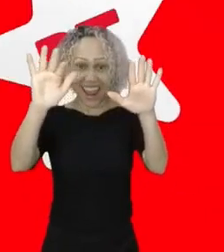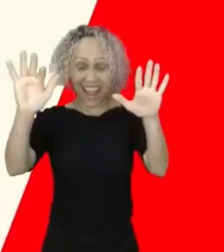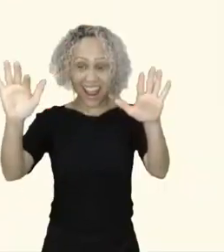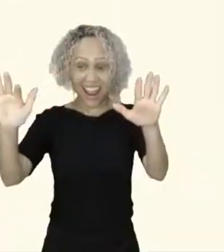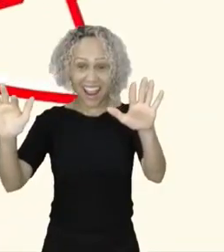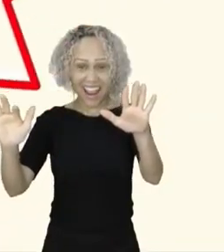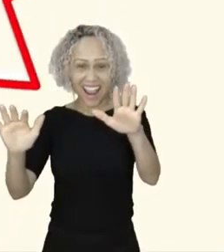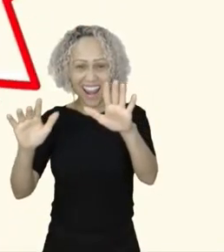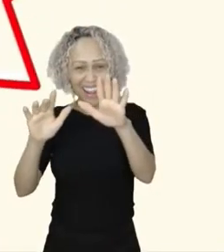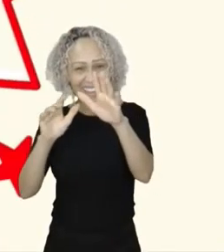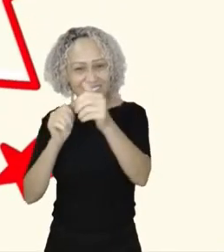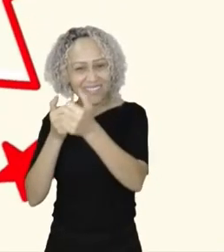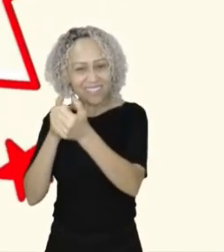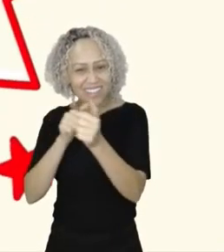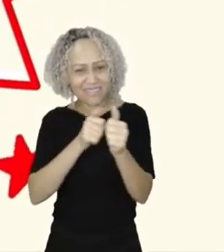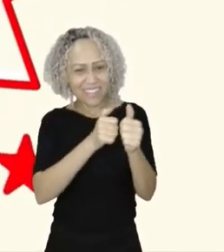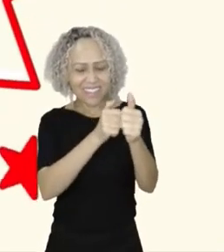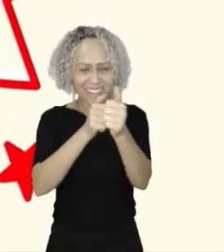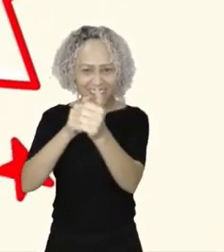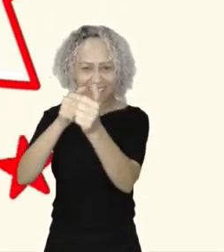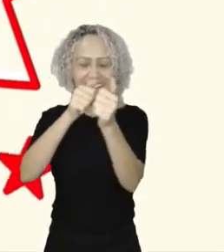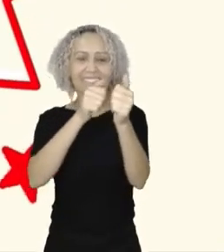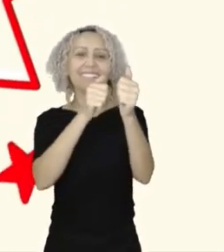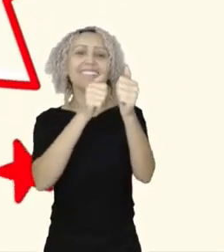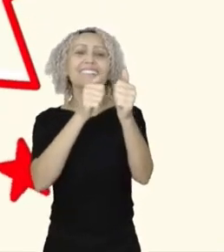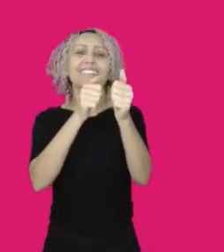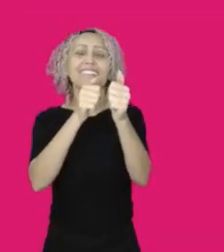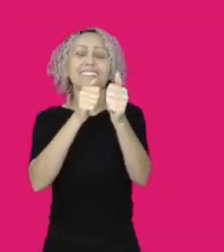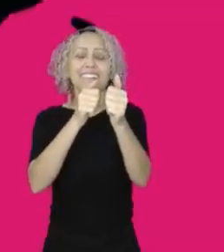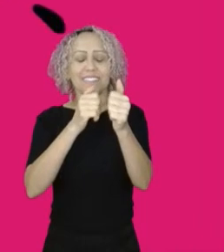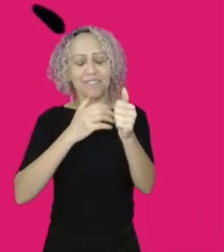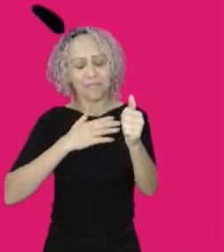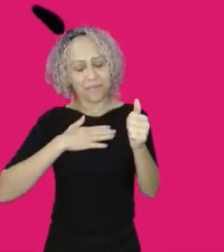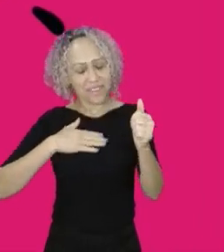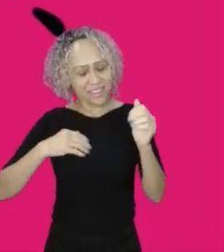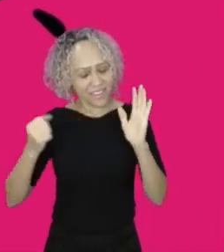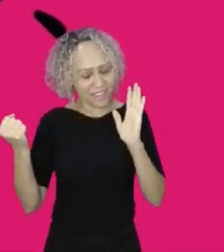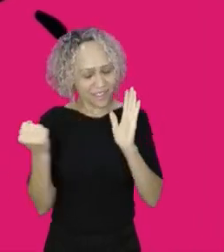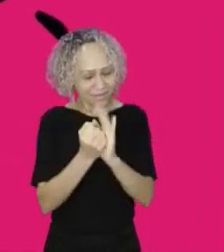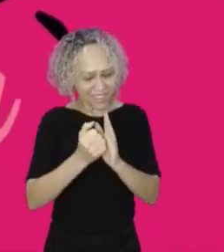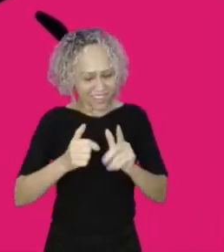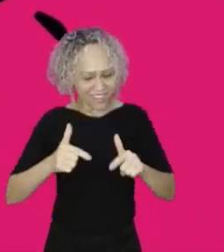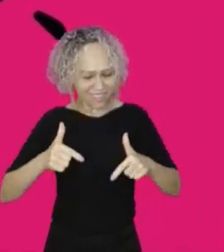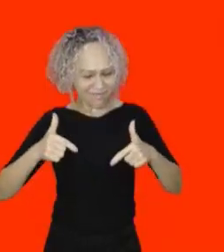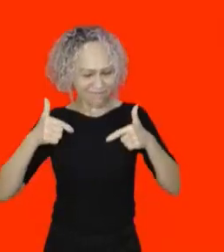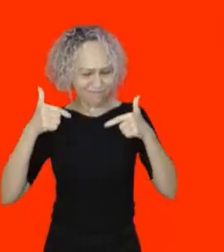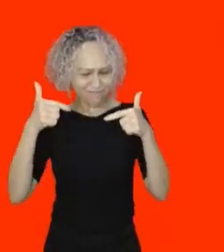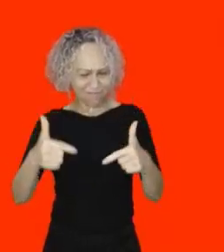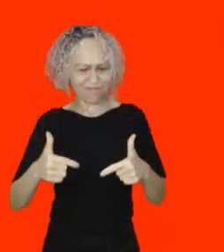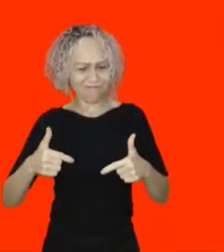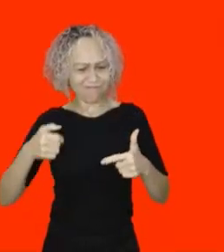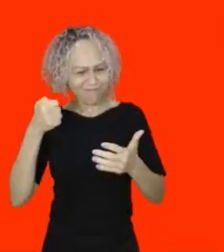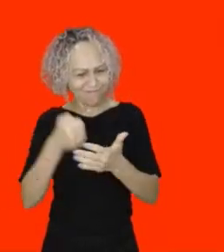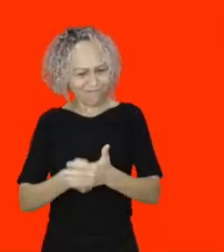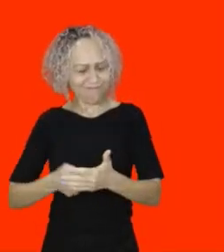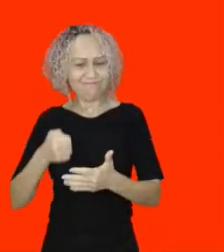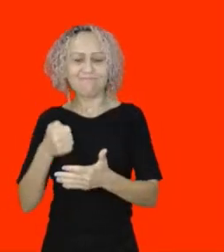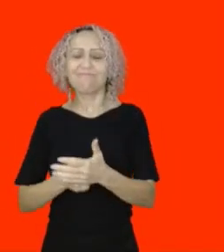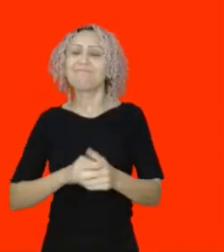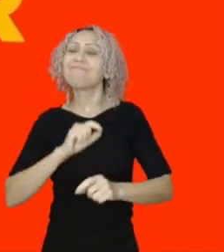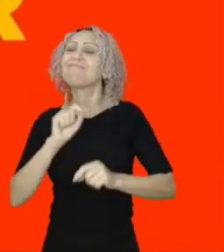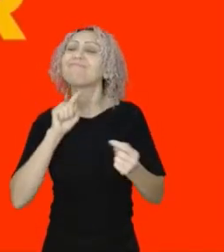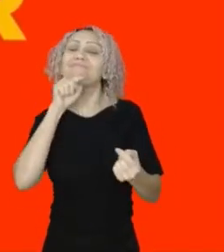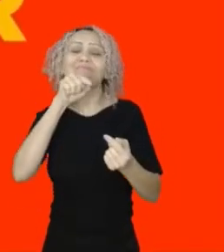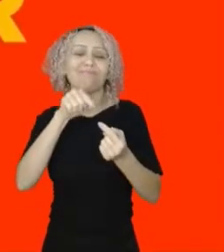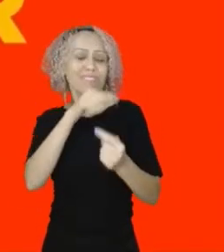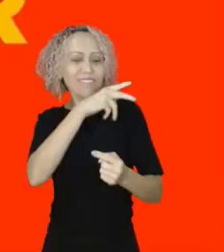brilha, ela é quem vai me guiar. Ser guerreira é minha sina,